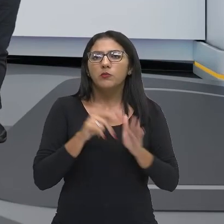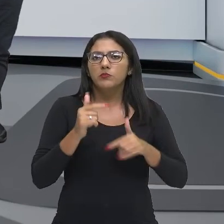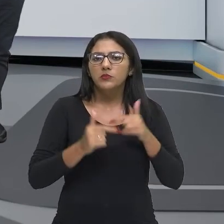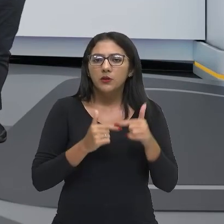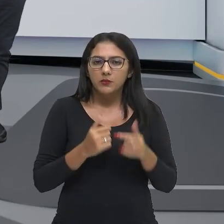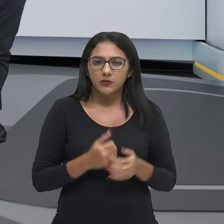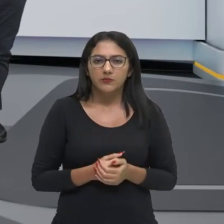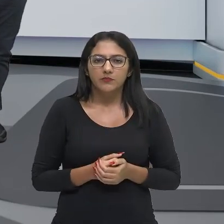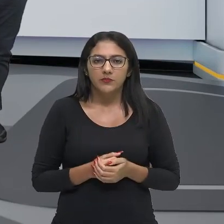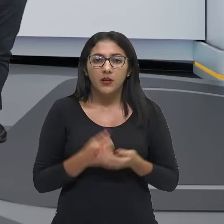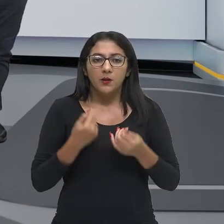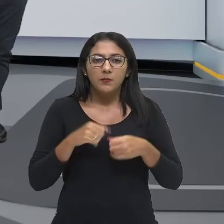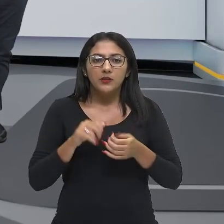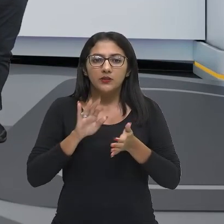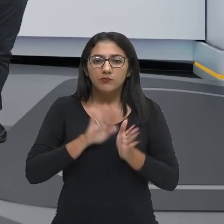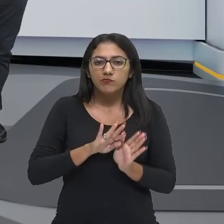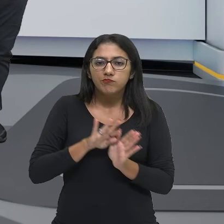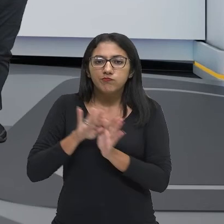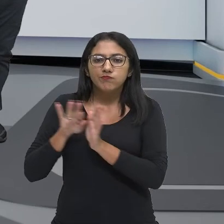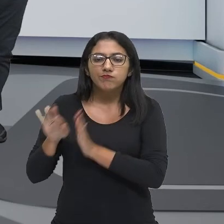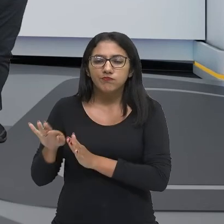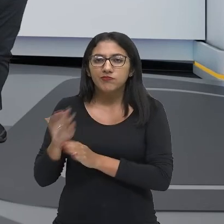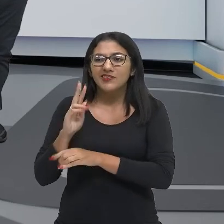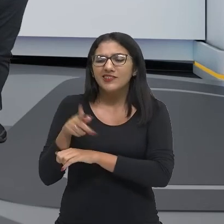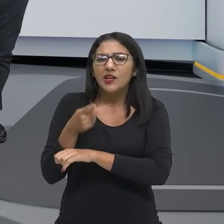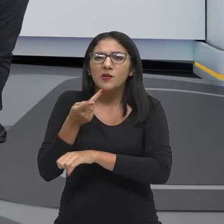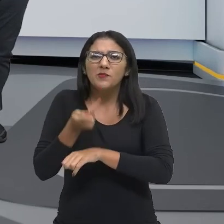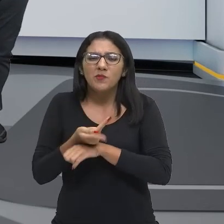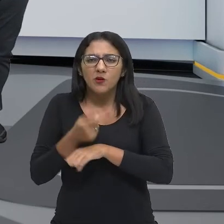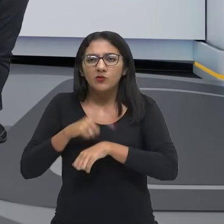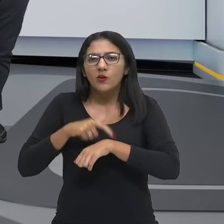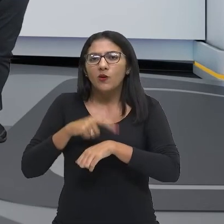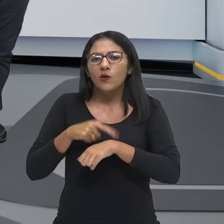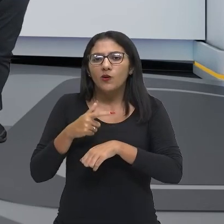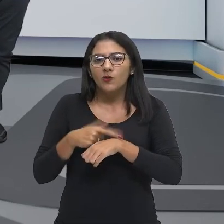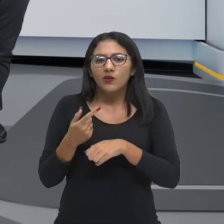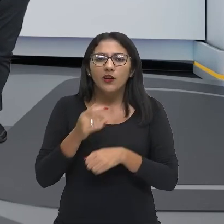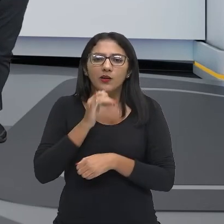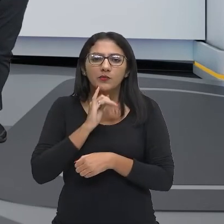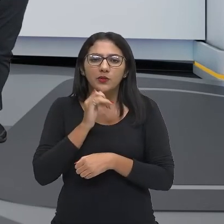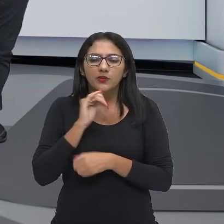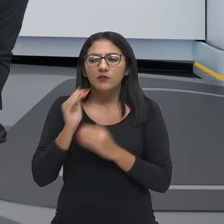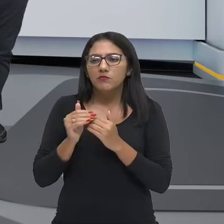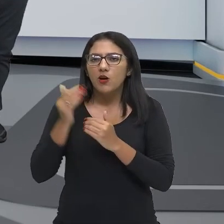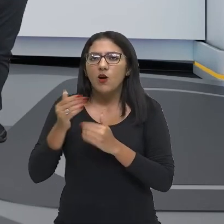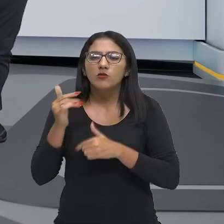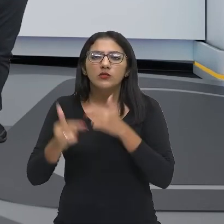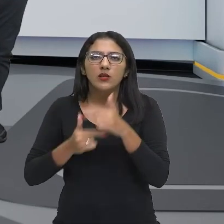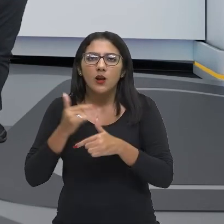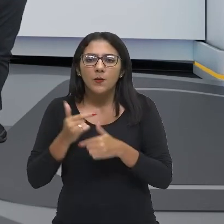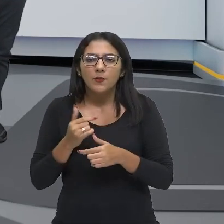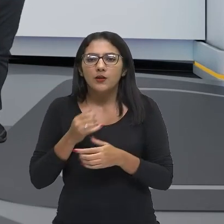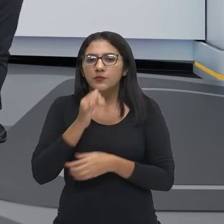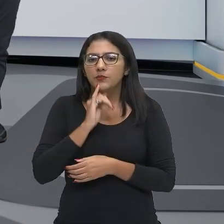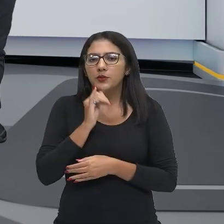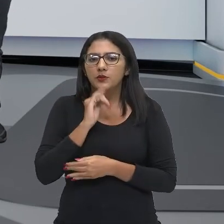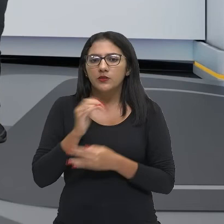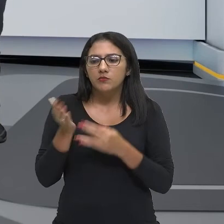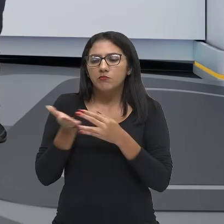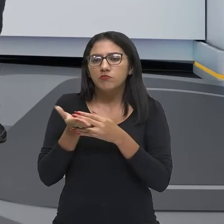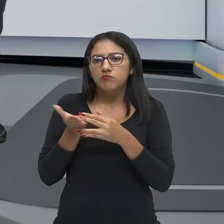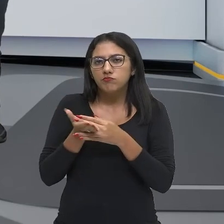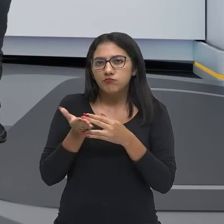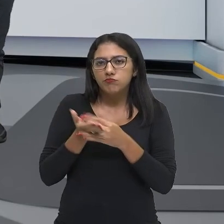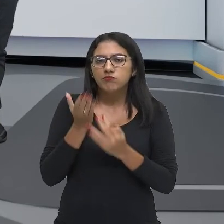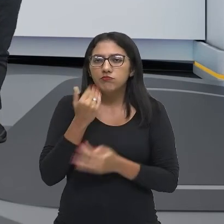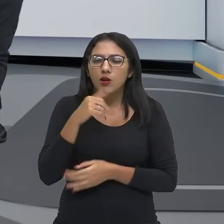ser deixados todos para serem feitos nos horários fora do expediente, por exemplo, nos horários de